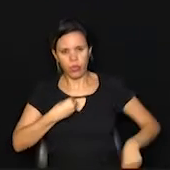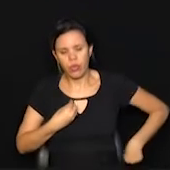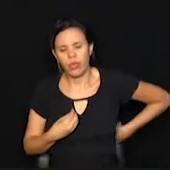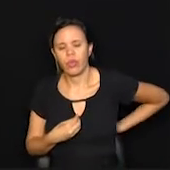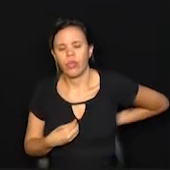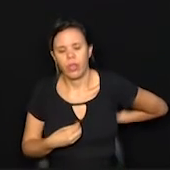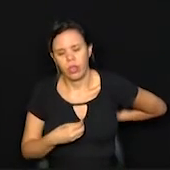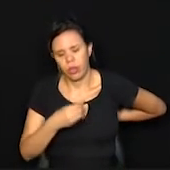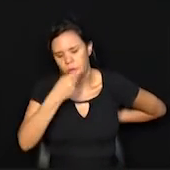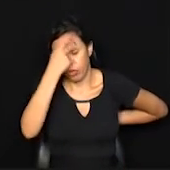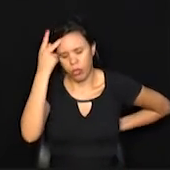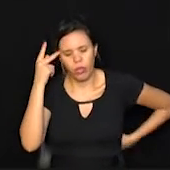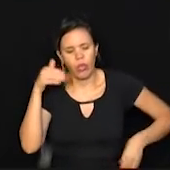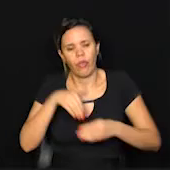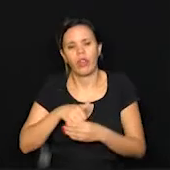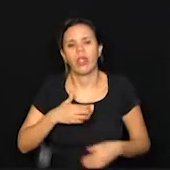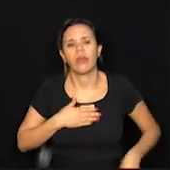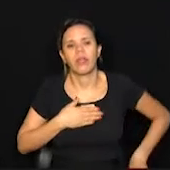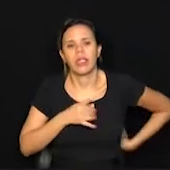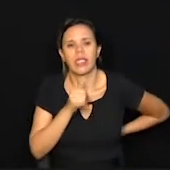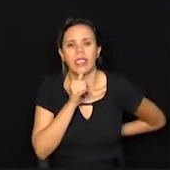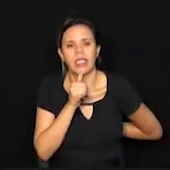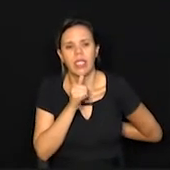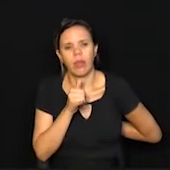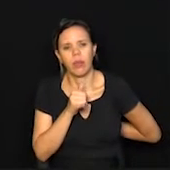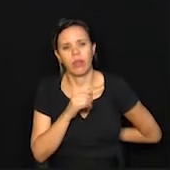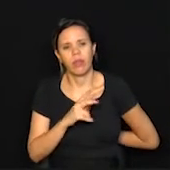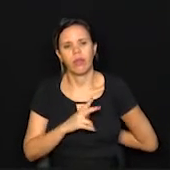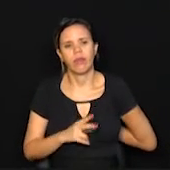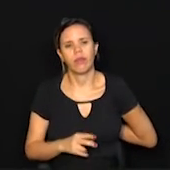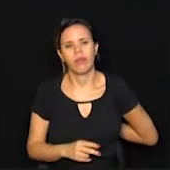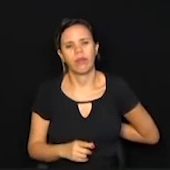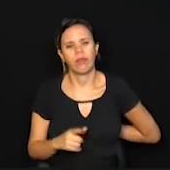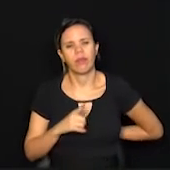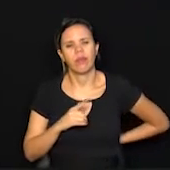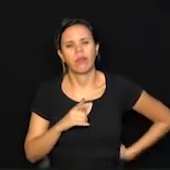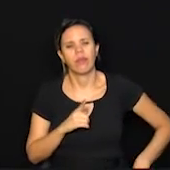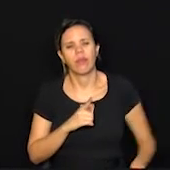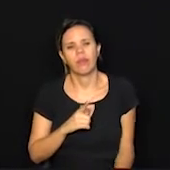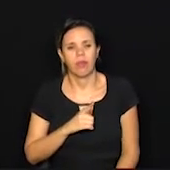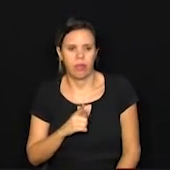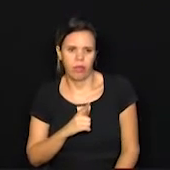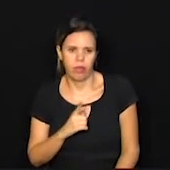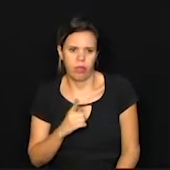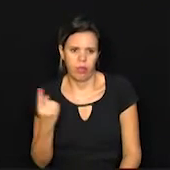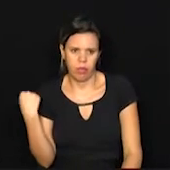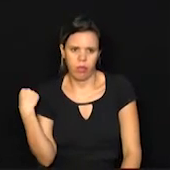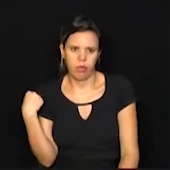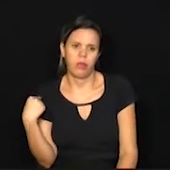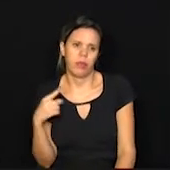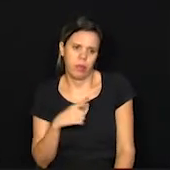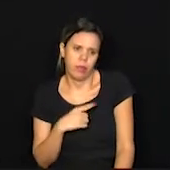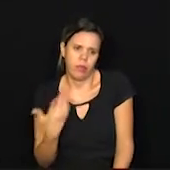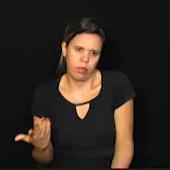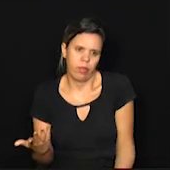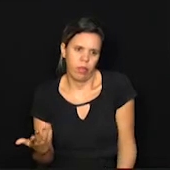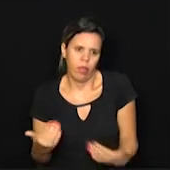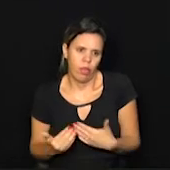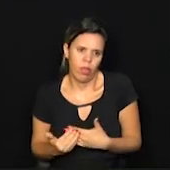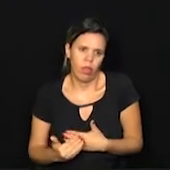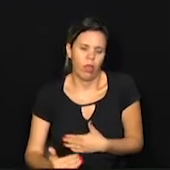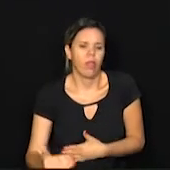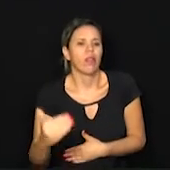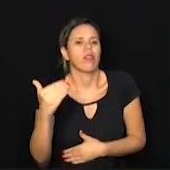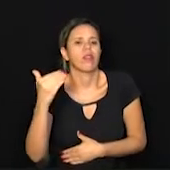o povo votar em mim mas volta mesmo tendo essa assim teve mais mas foi a partir